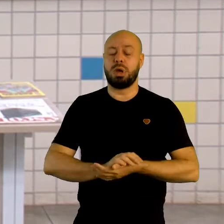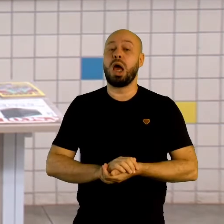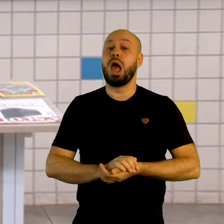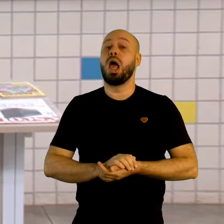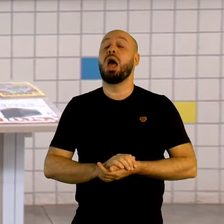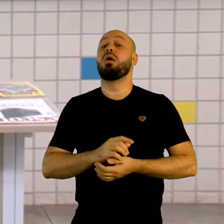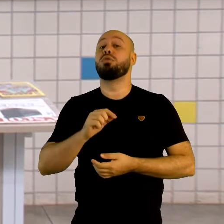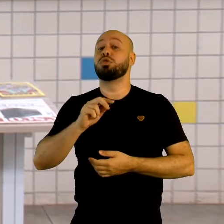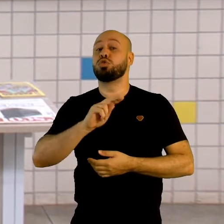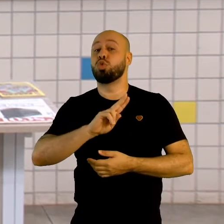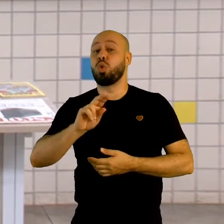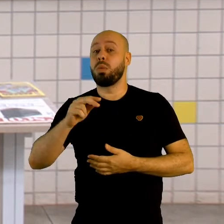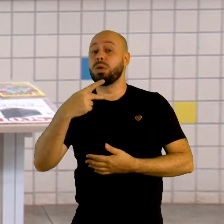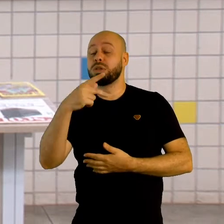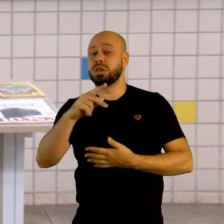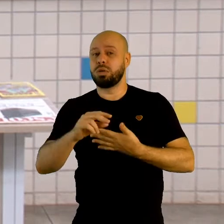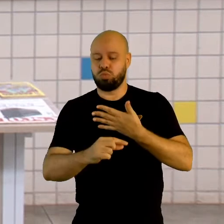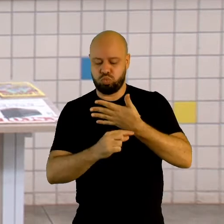repórter.